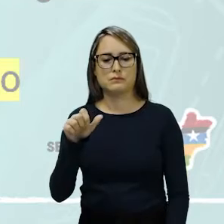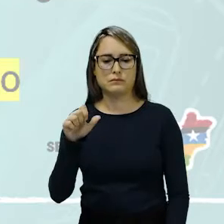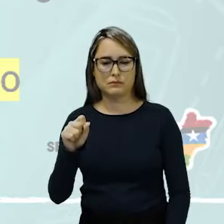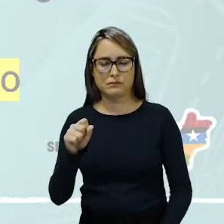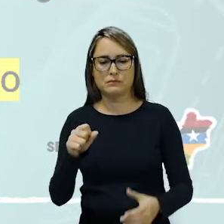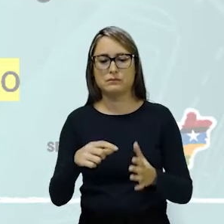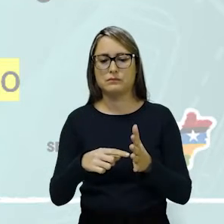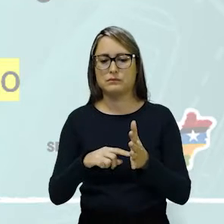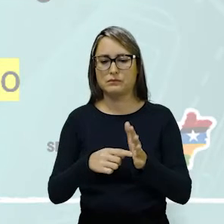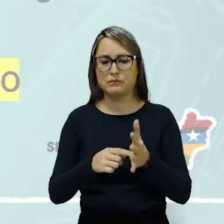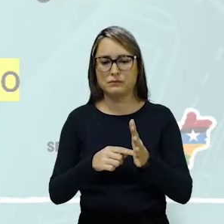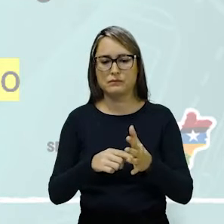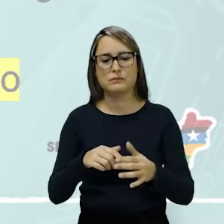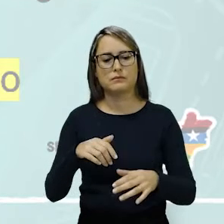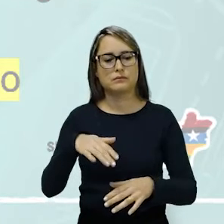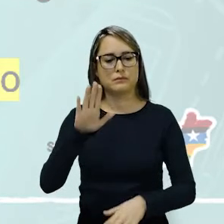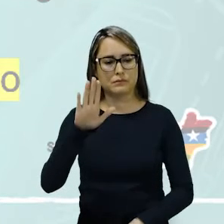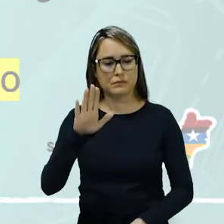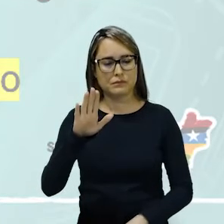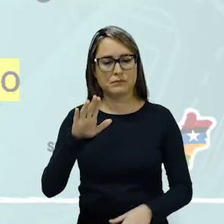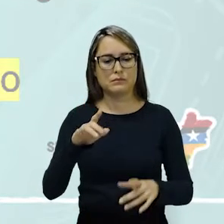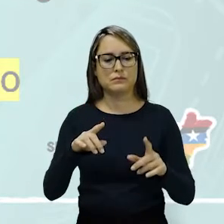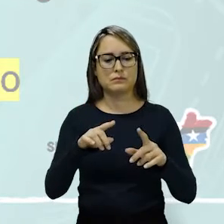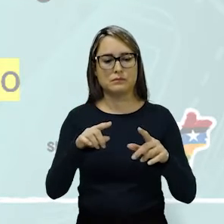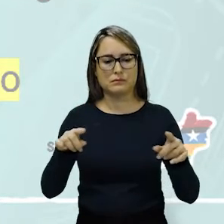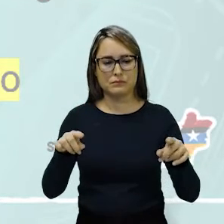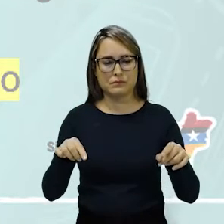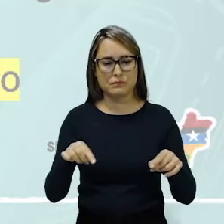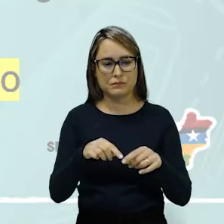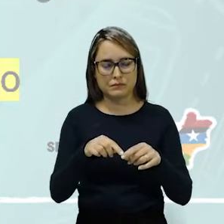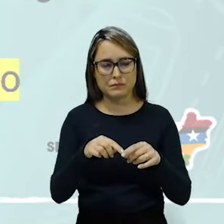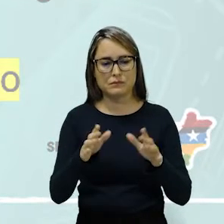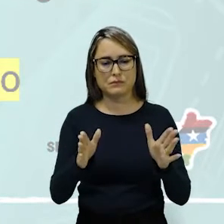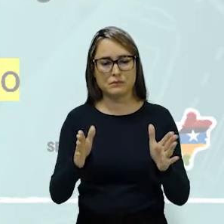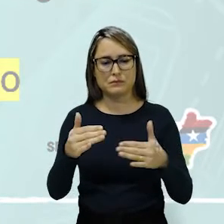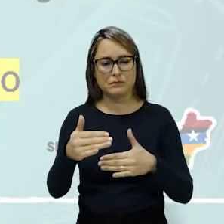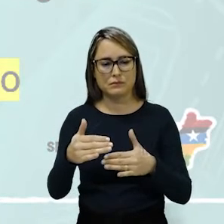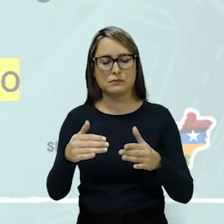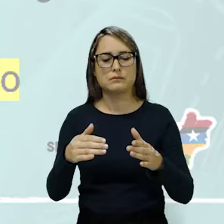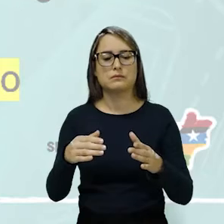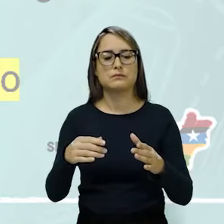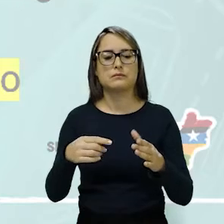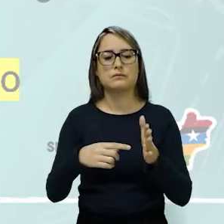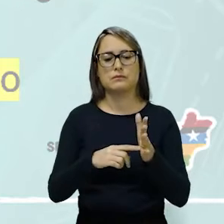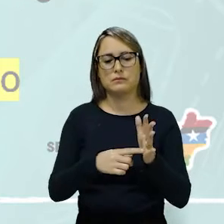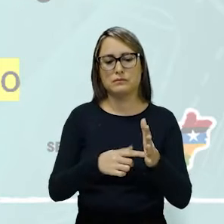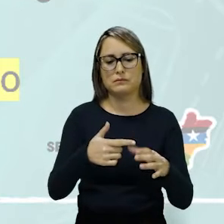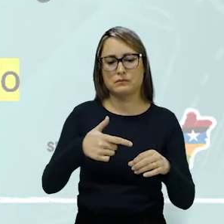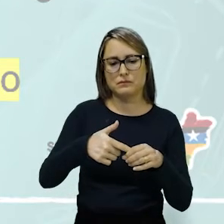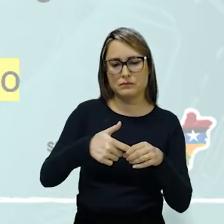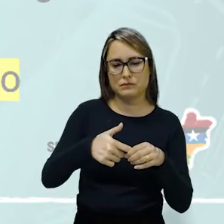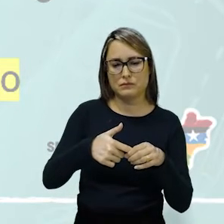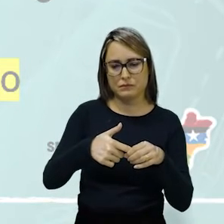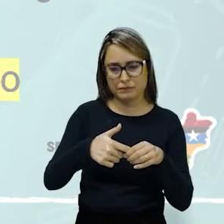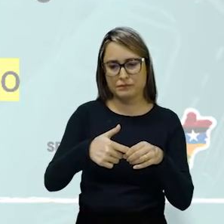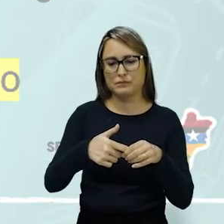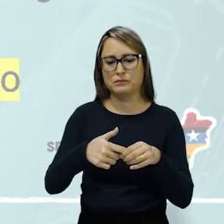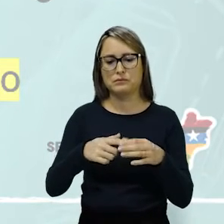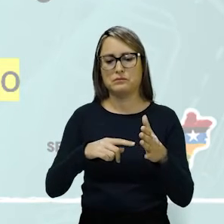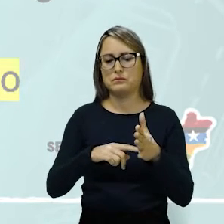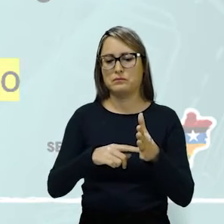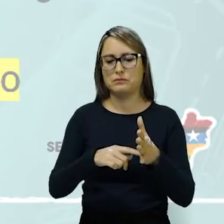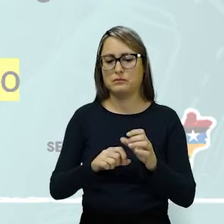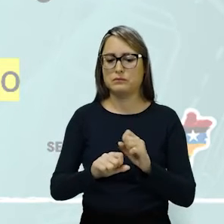compressão mais altas nas suas câmaras de combustão, ok? Sem que o combustível sofra ignição,